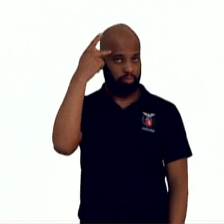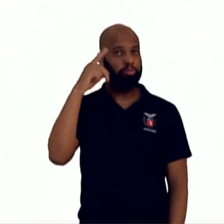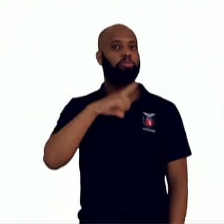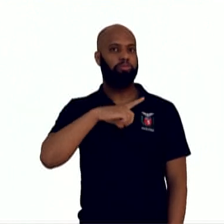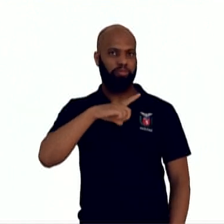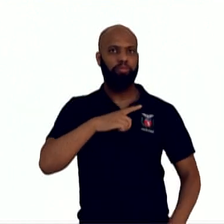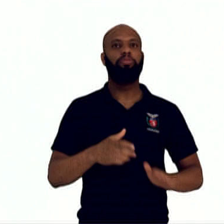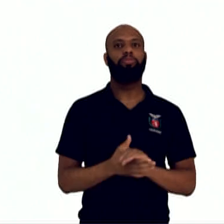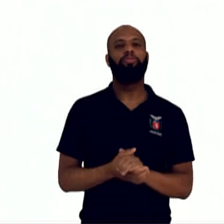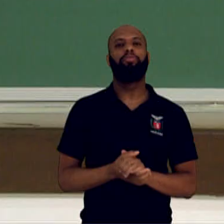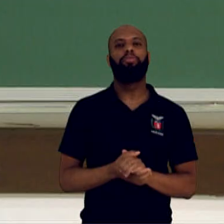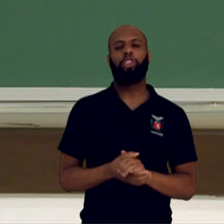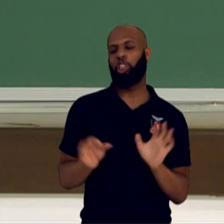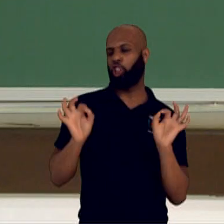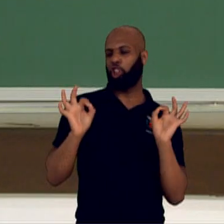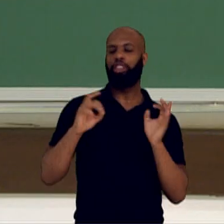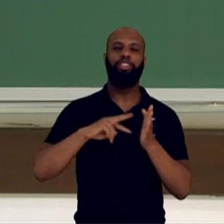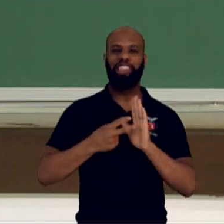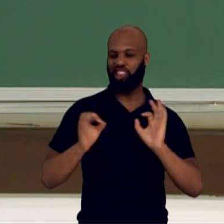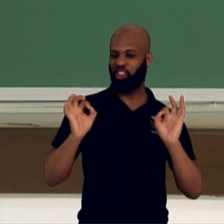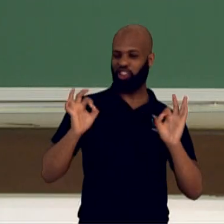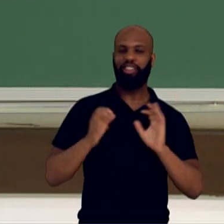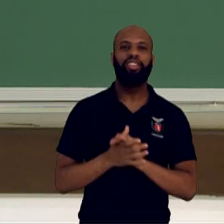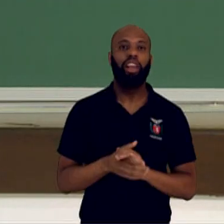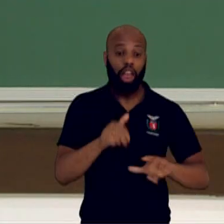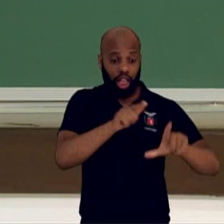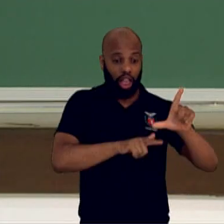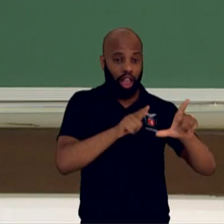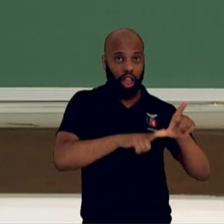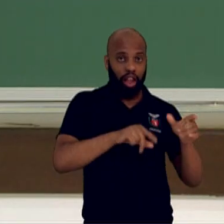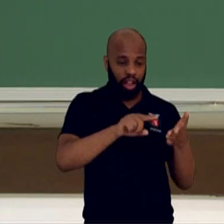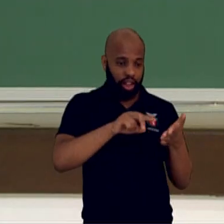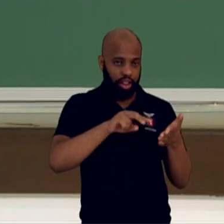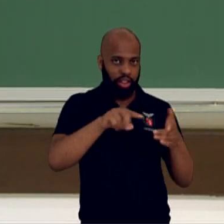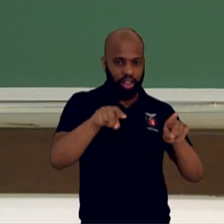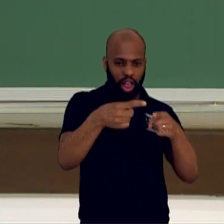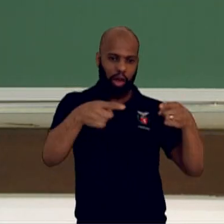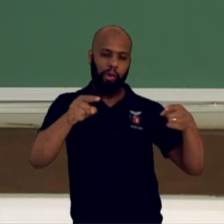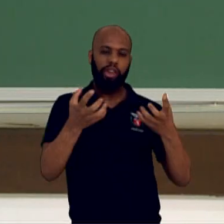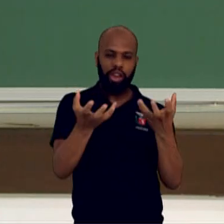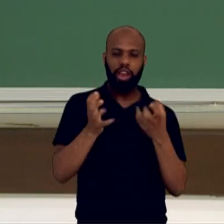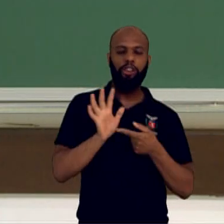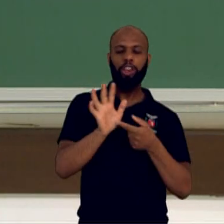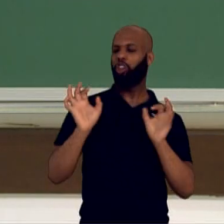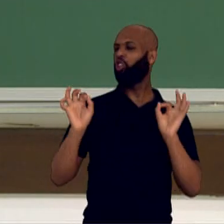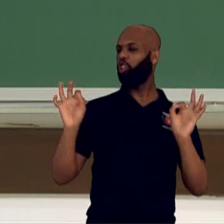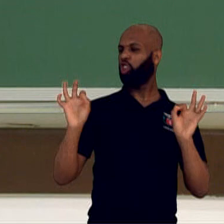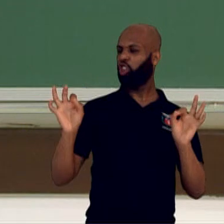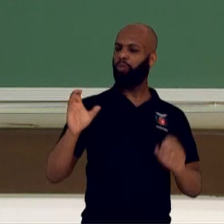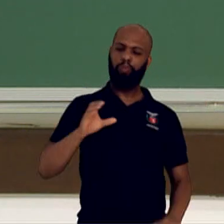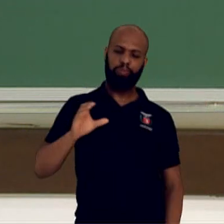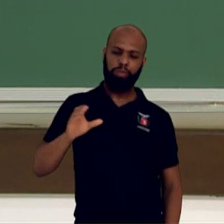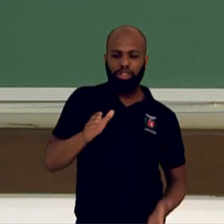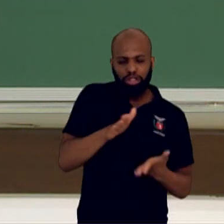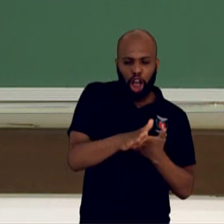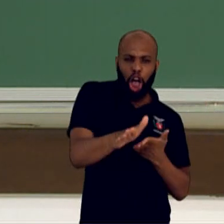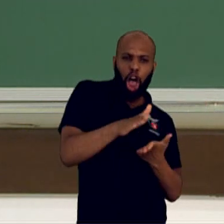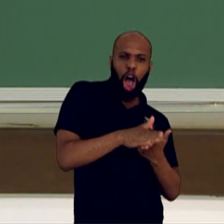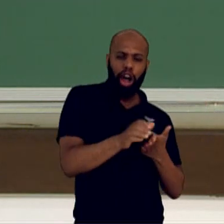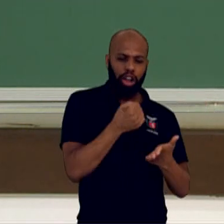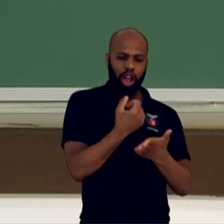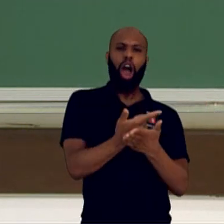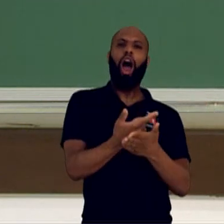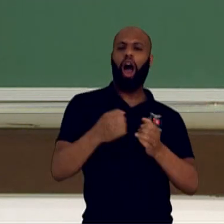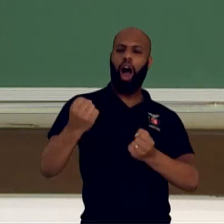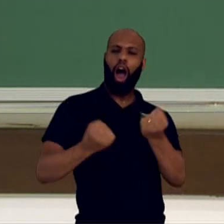Em que as letras das músicas remetem à ostentação mesmo, consumo, mostrar os